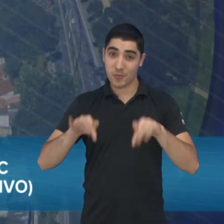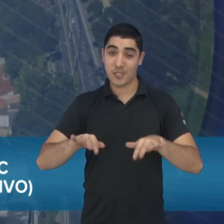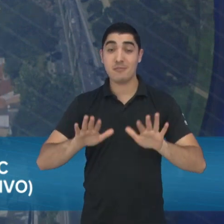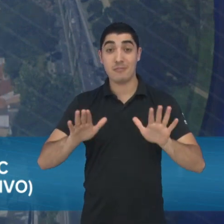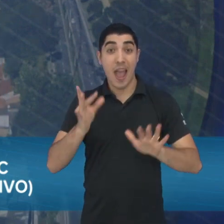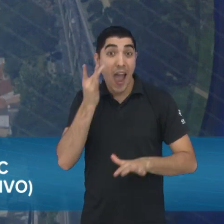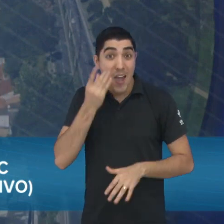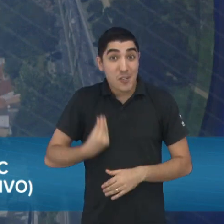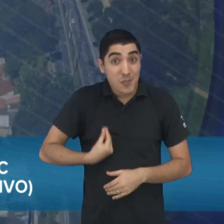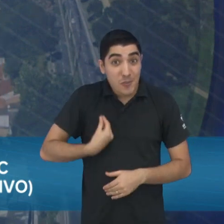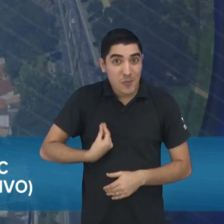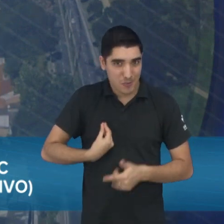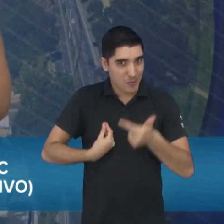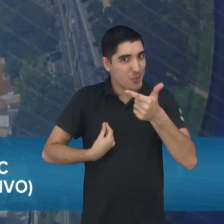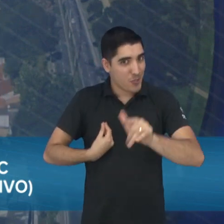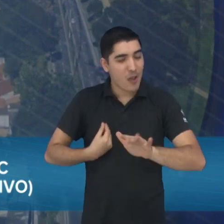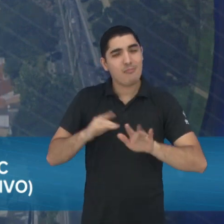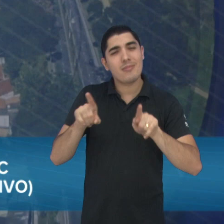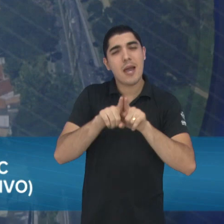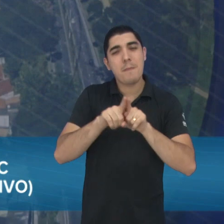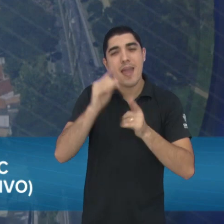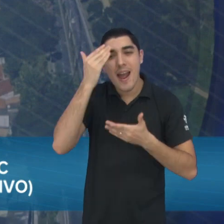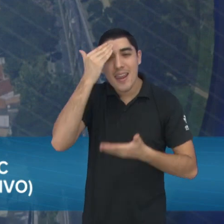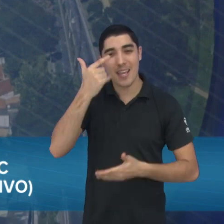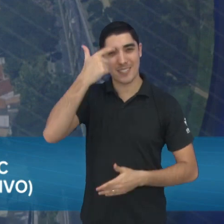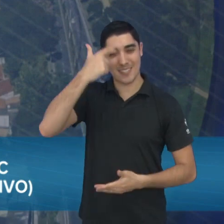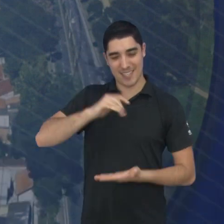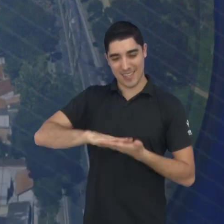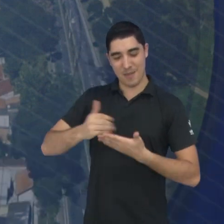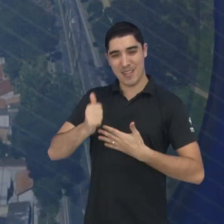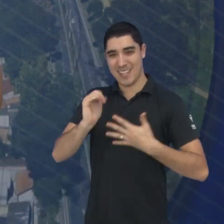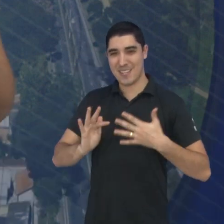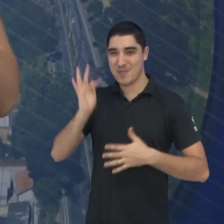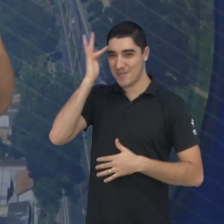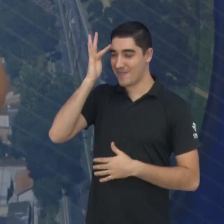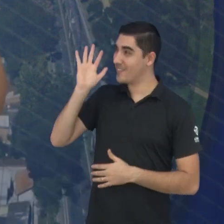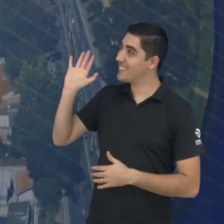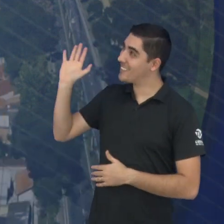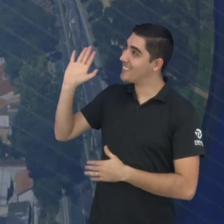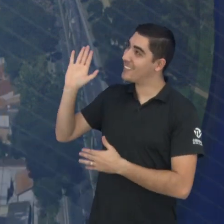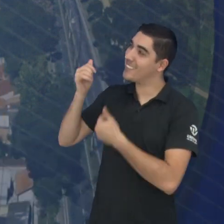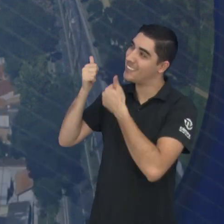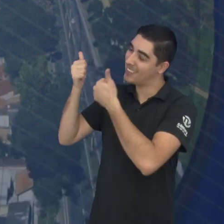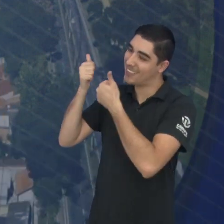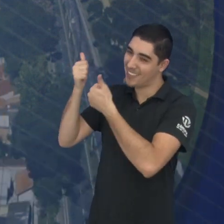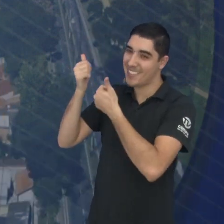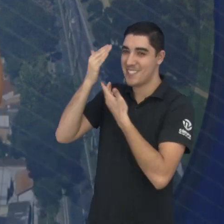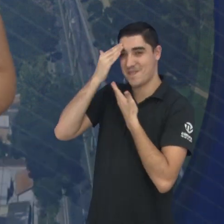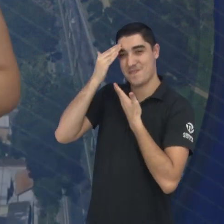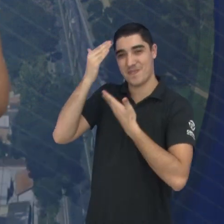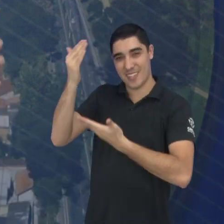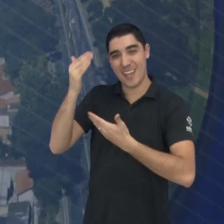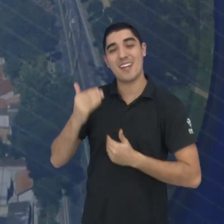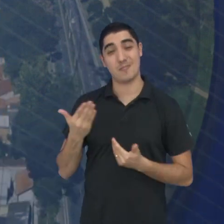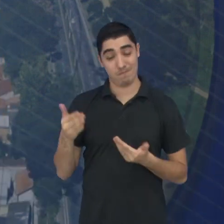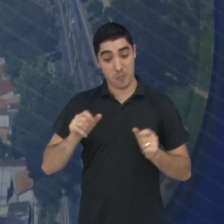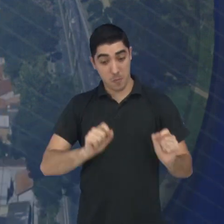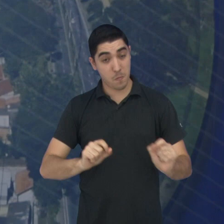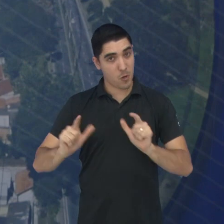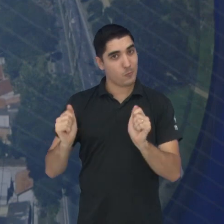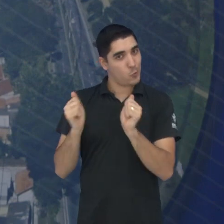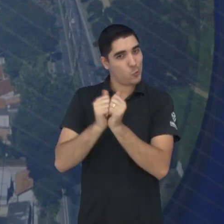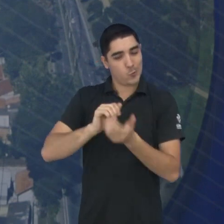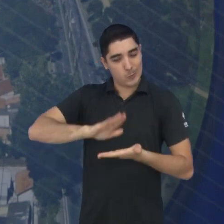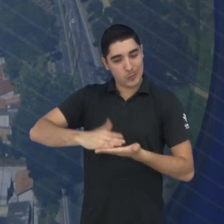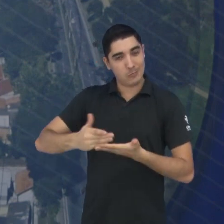ao vivo mais uma vez. Quero agradecer também o Luiz Fernando de Libras, Luiz, que esteve com a gente durante todo este programa.